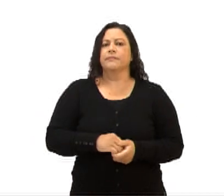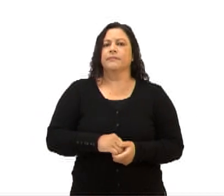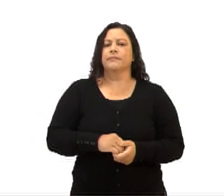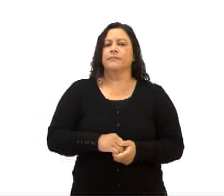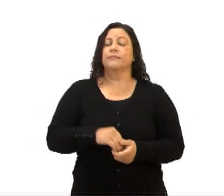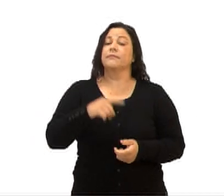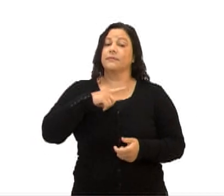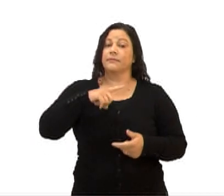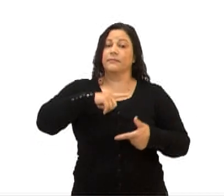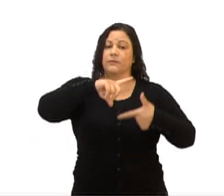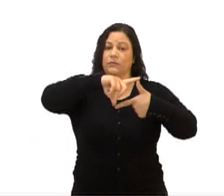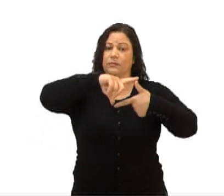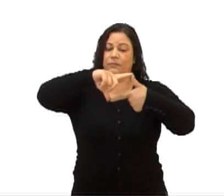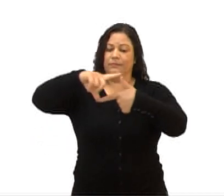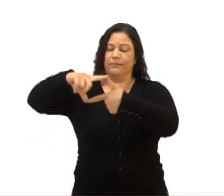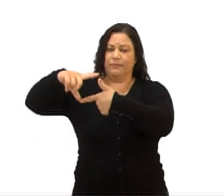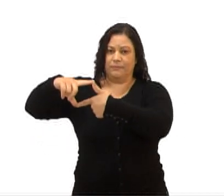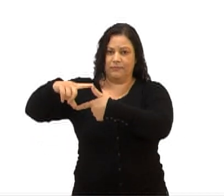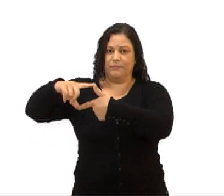quadriláteros,